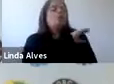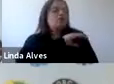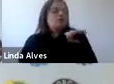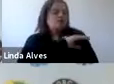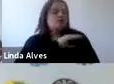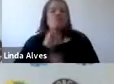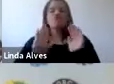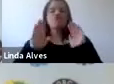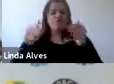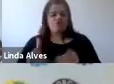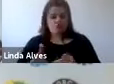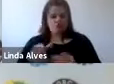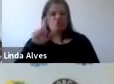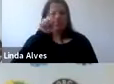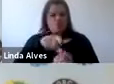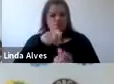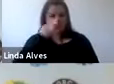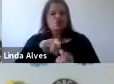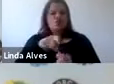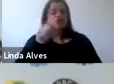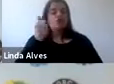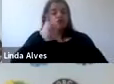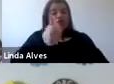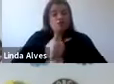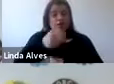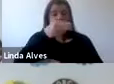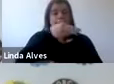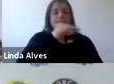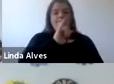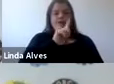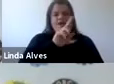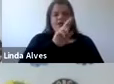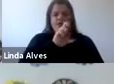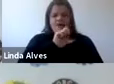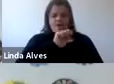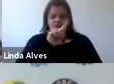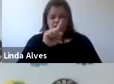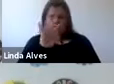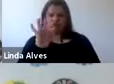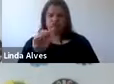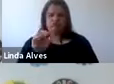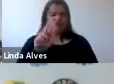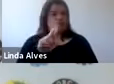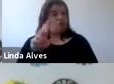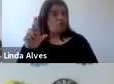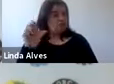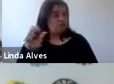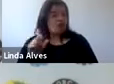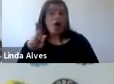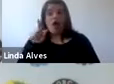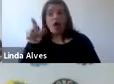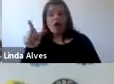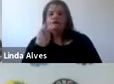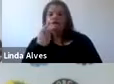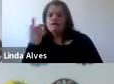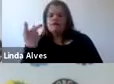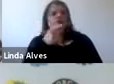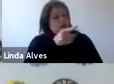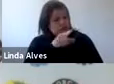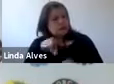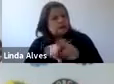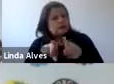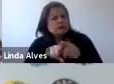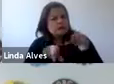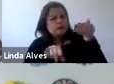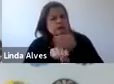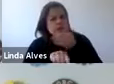Metalúrgico, né, o nosso dirigente Miguel Torres, que colocou a importância, uma reunião da qual você participou também, que ele